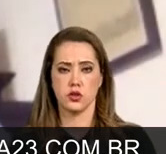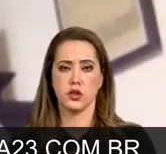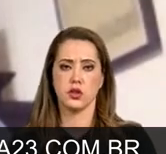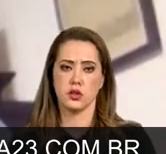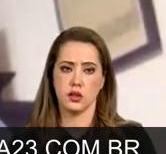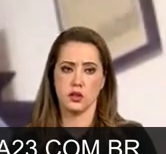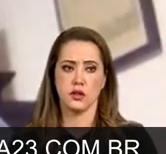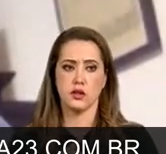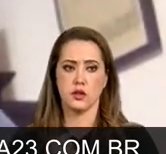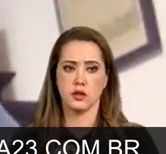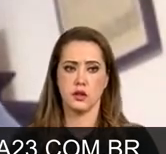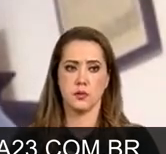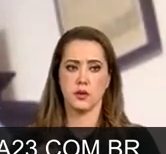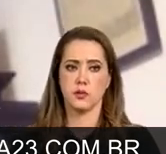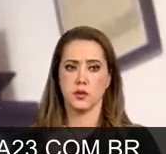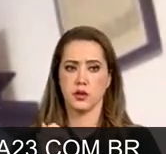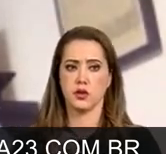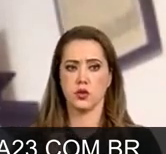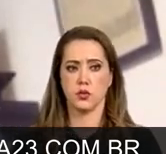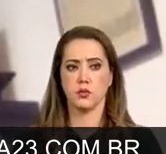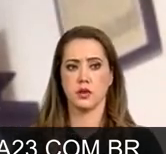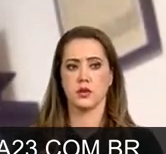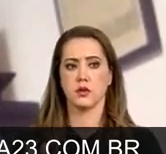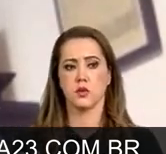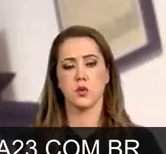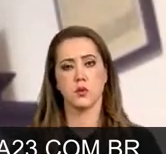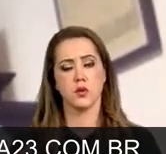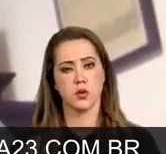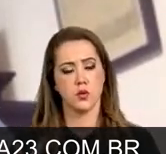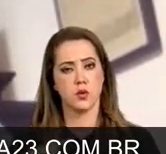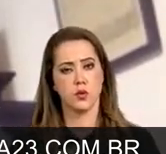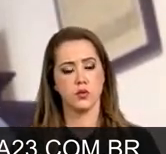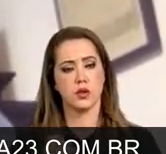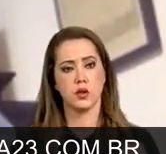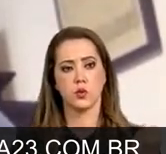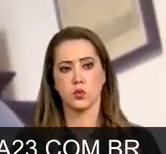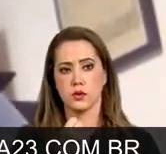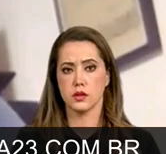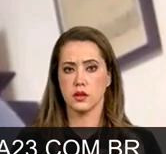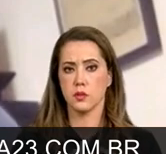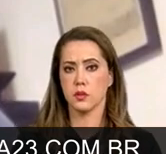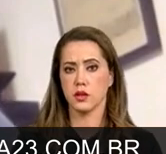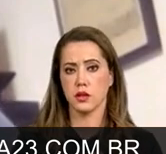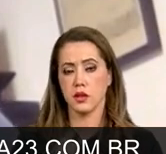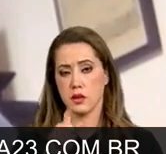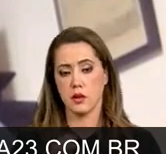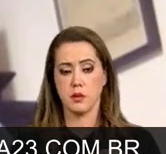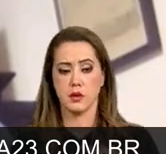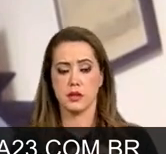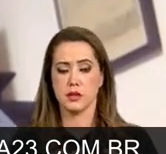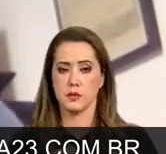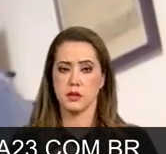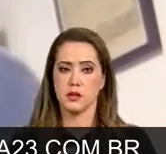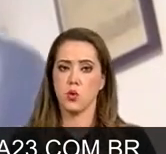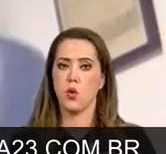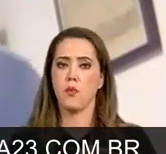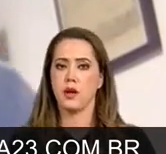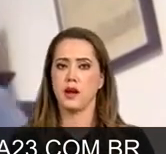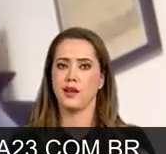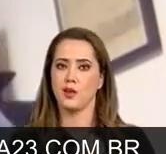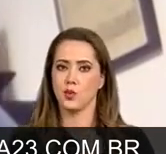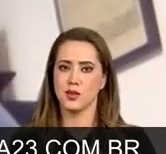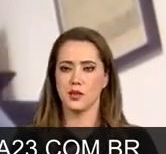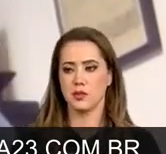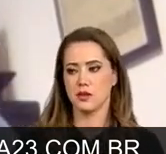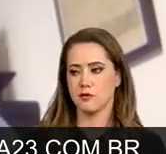tem um boom aí da parte industrial, porque é a fornecedora dos insumos, né, de vendas, né, de